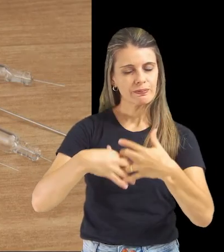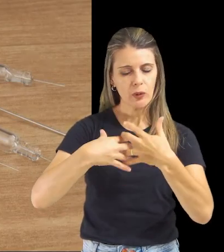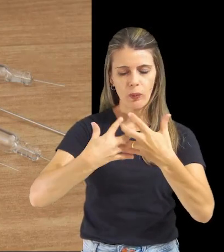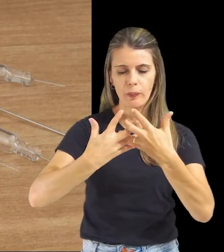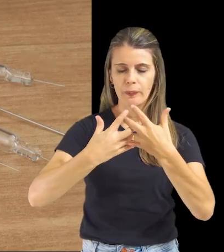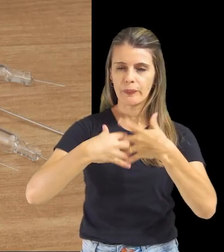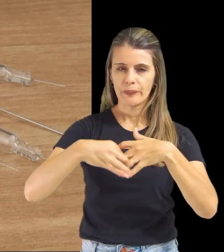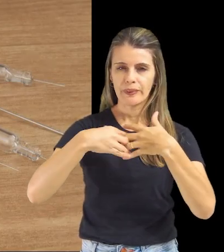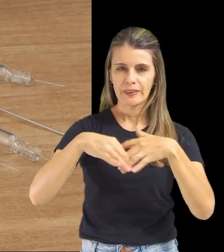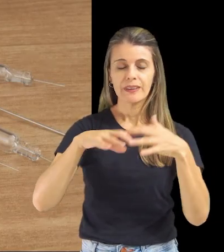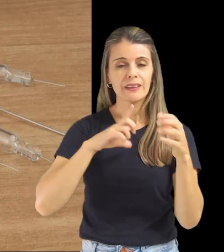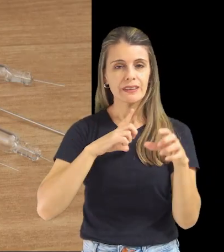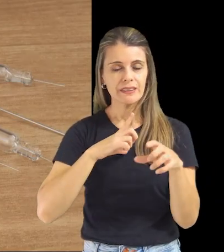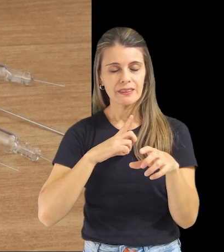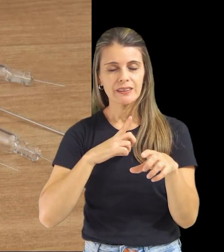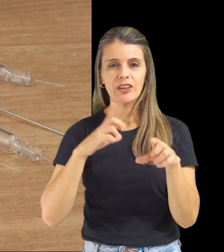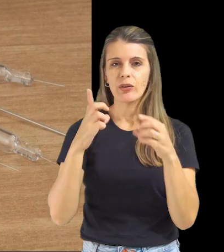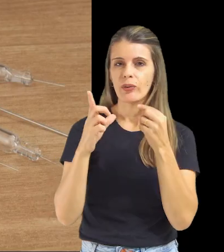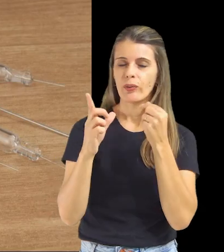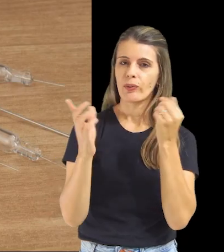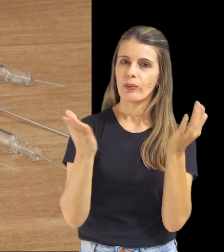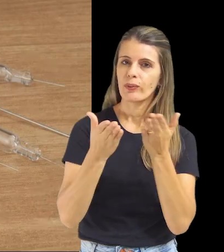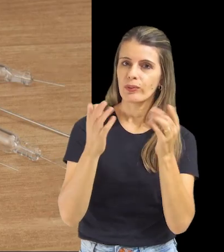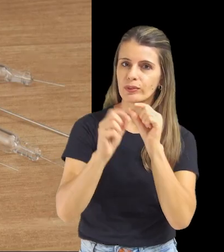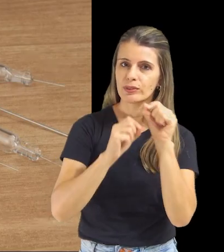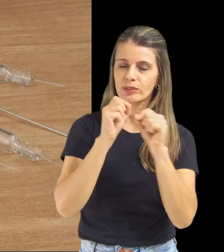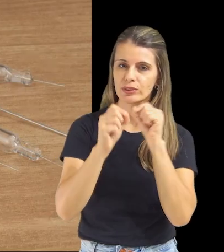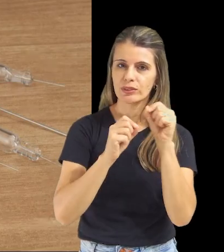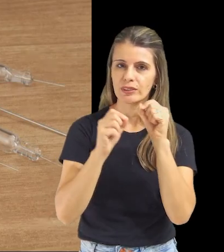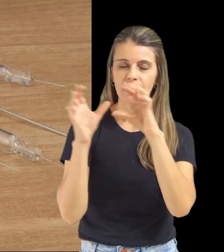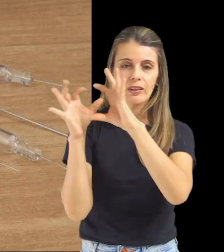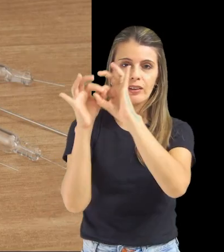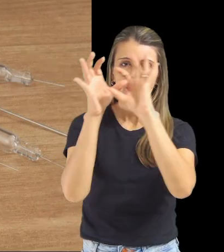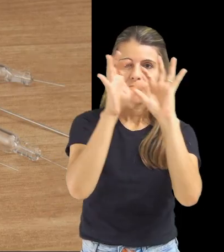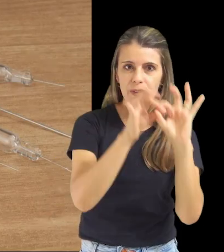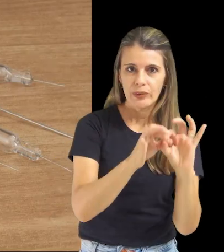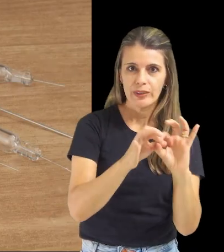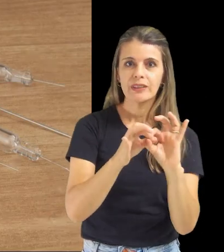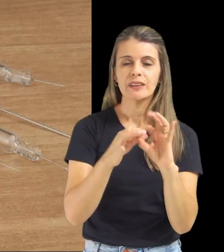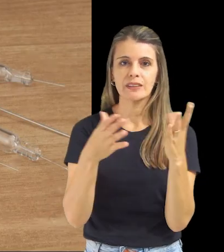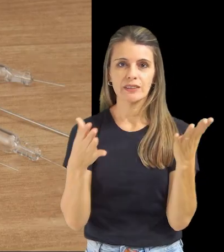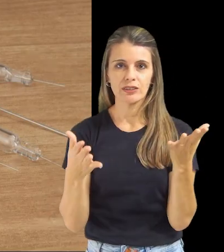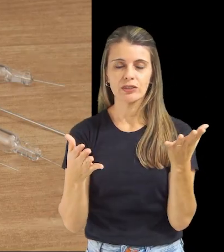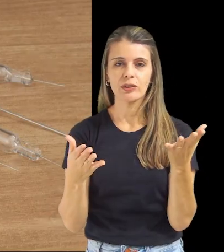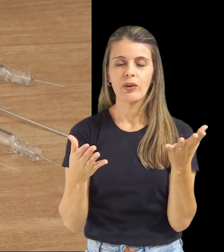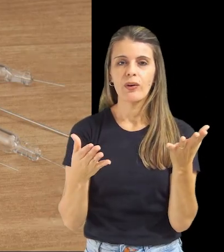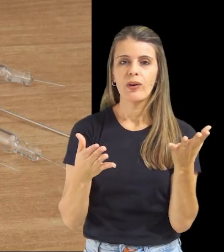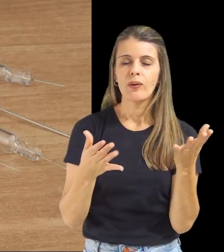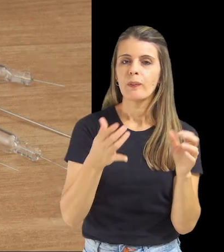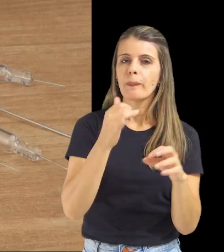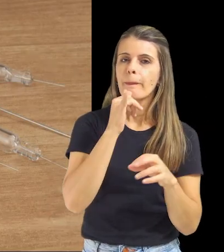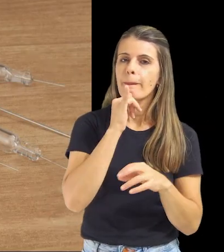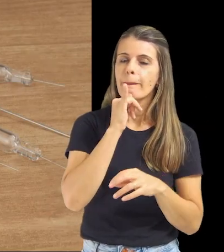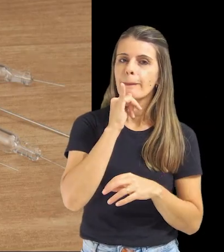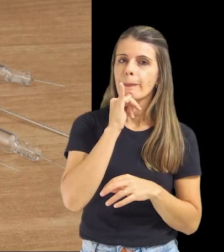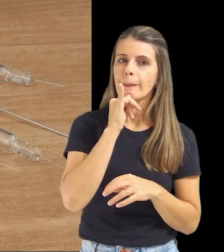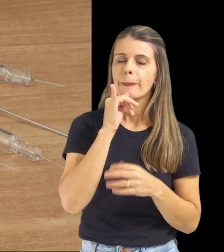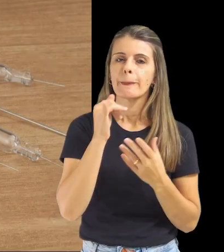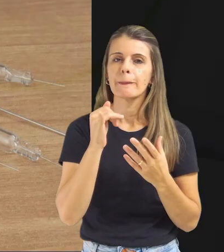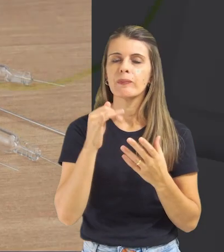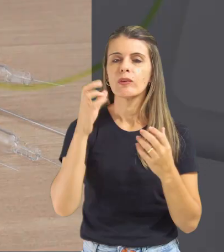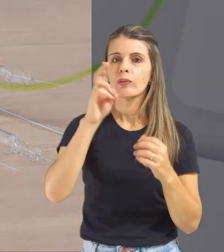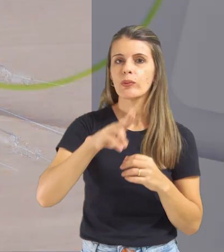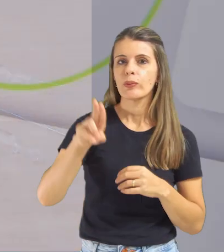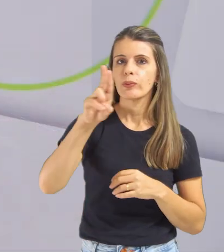E hoje nós temos, faz parte do contexto das academias, né? O uso